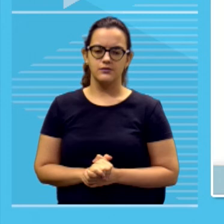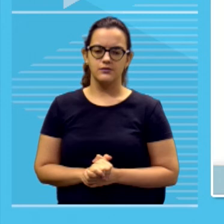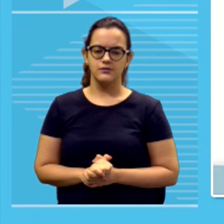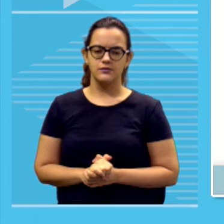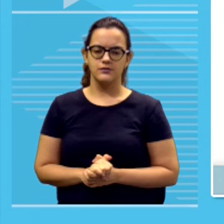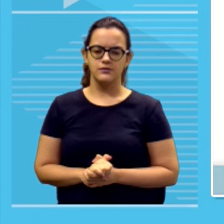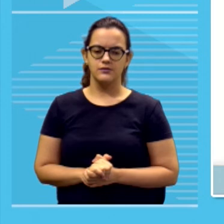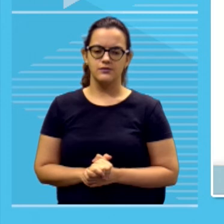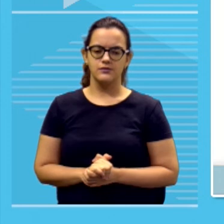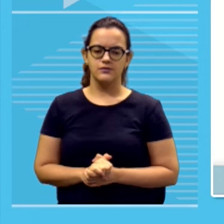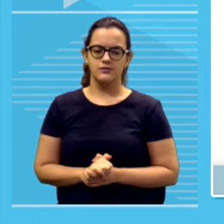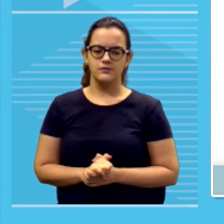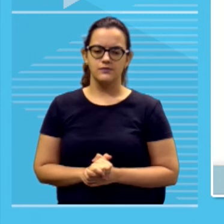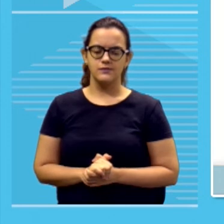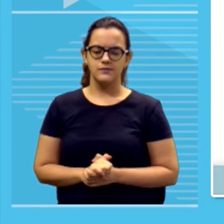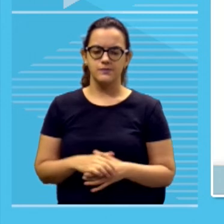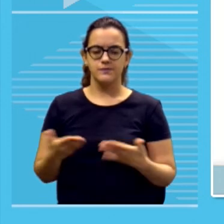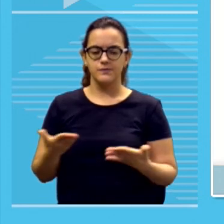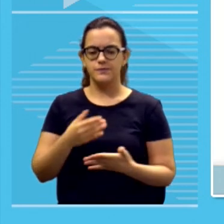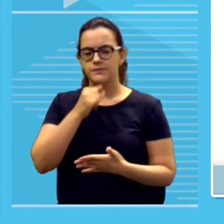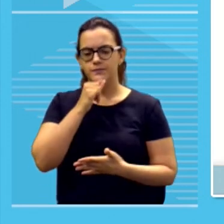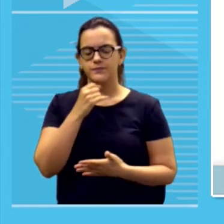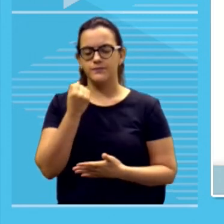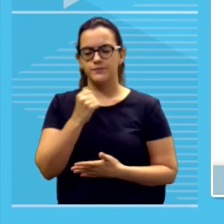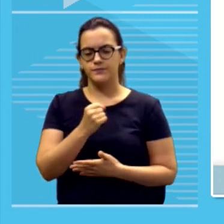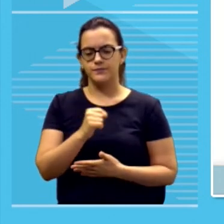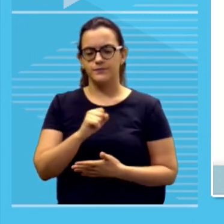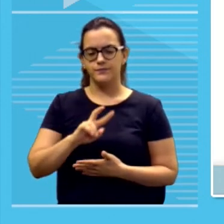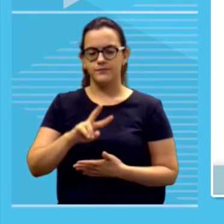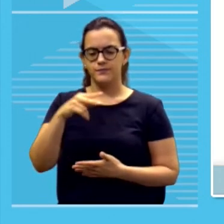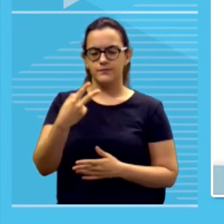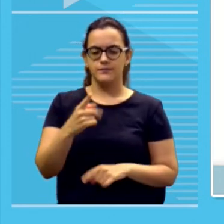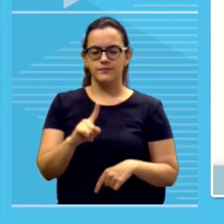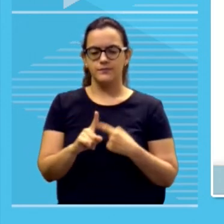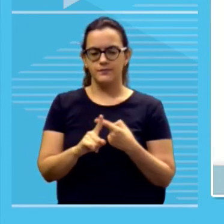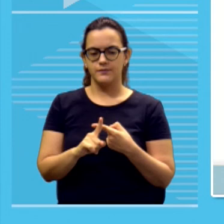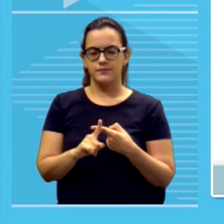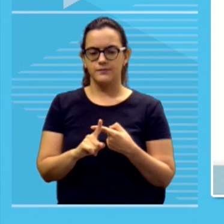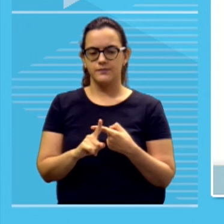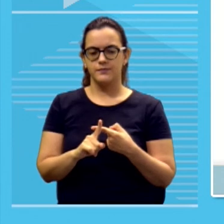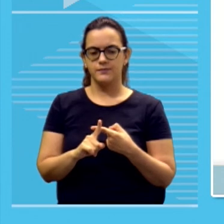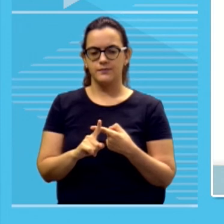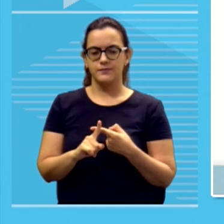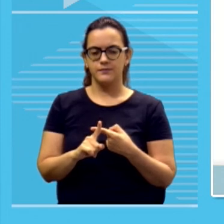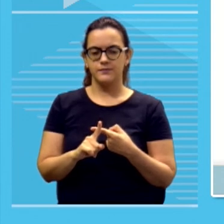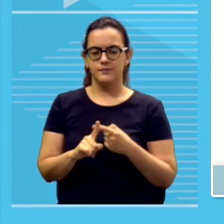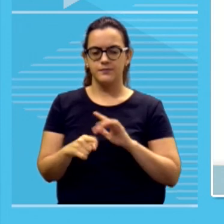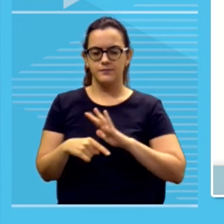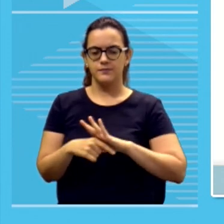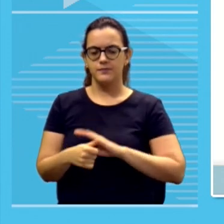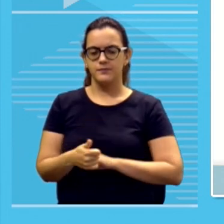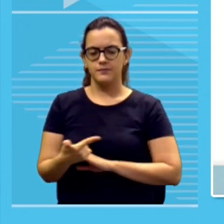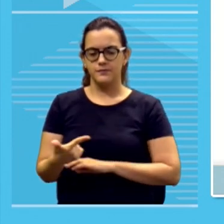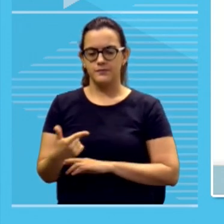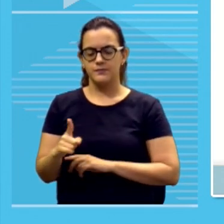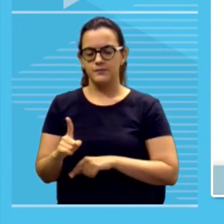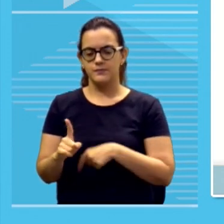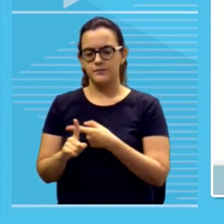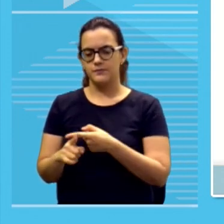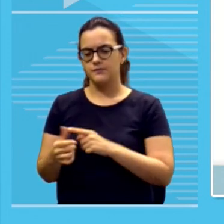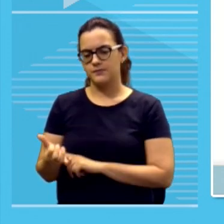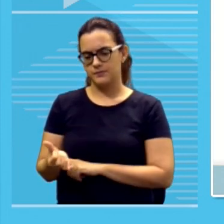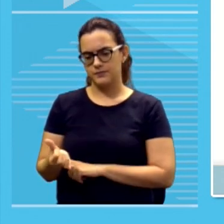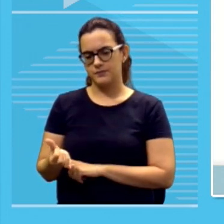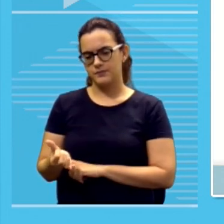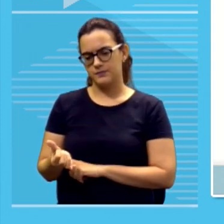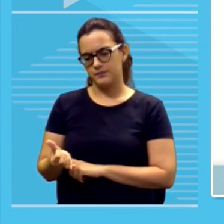quadrado + - 12 + 6 vai ficar -